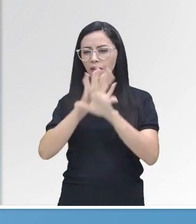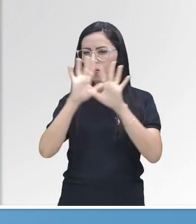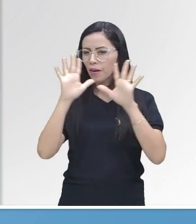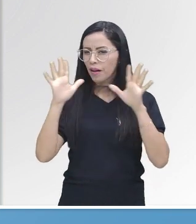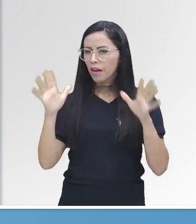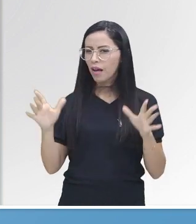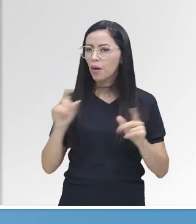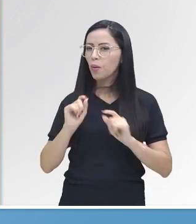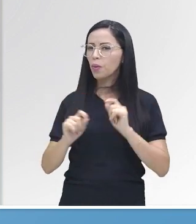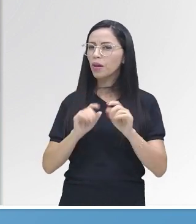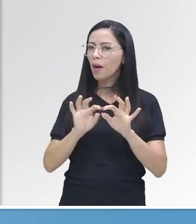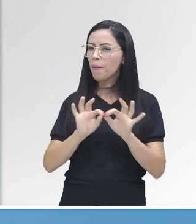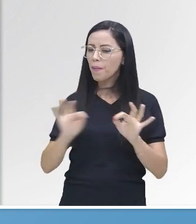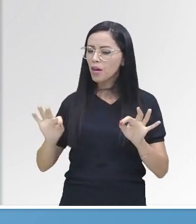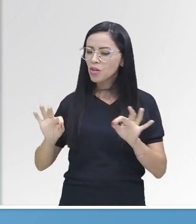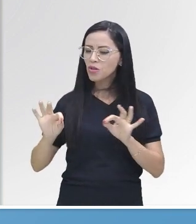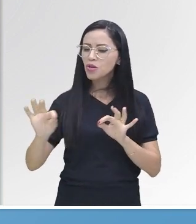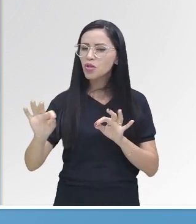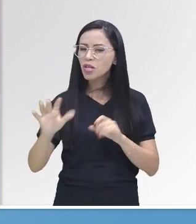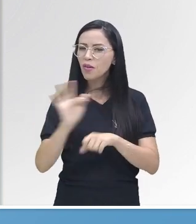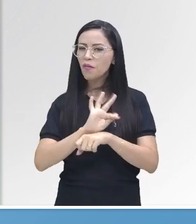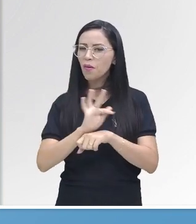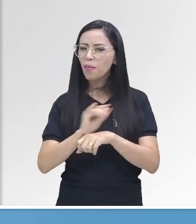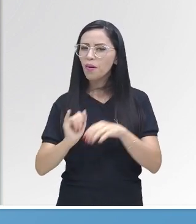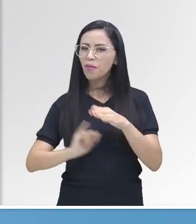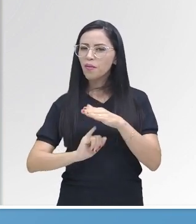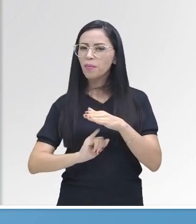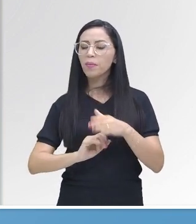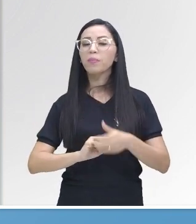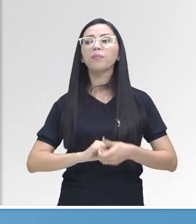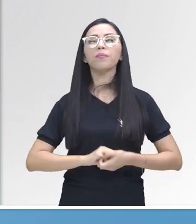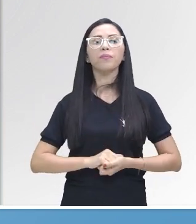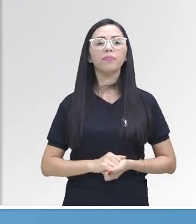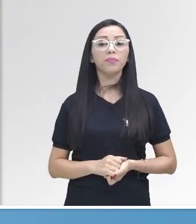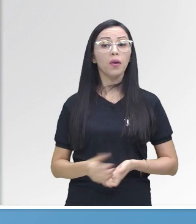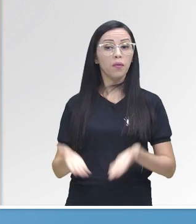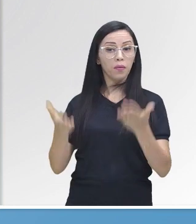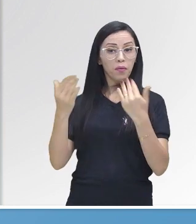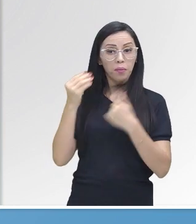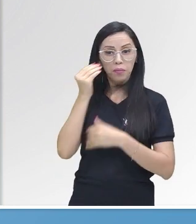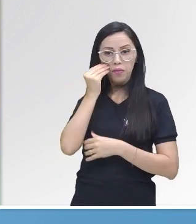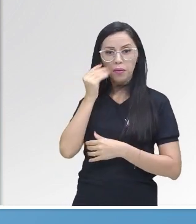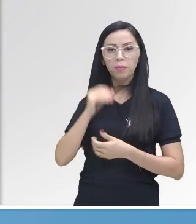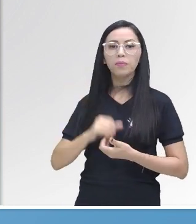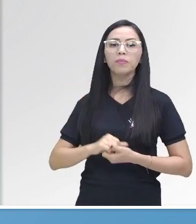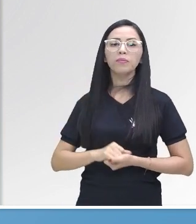convencionais e as não convencionais. Então, vamos lá.